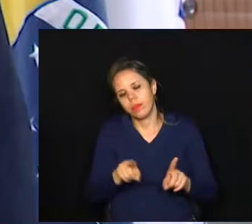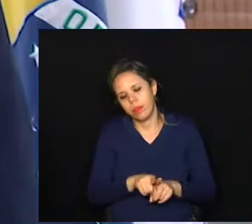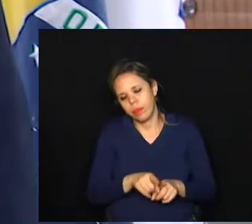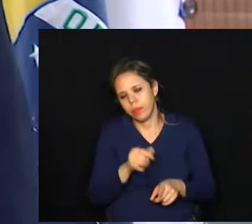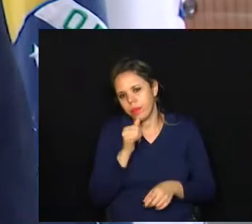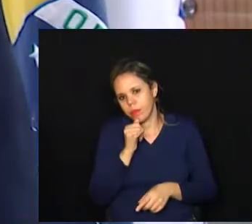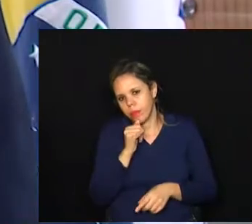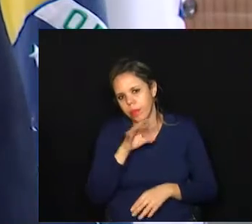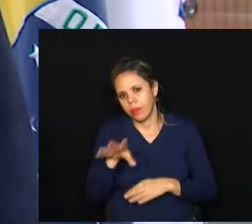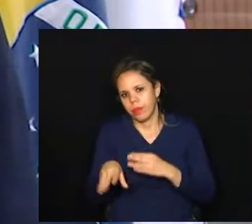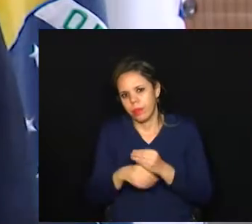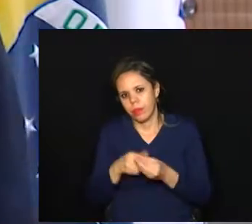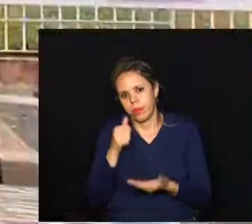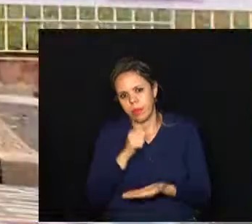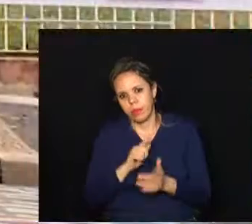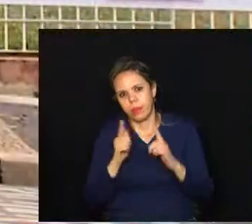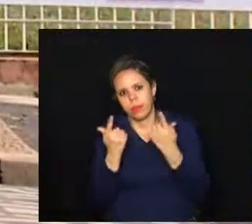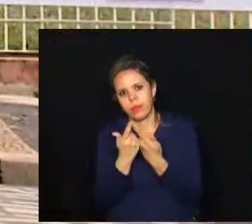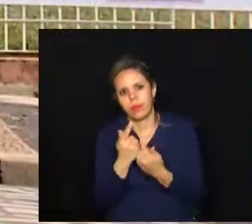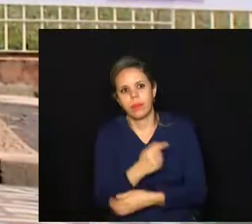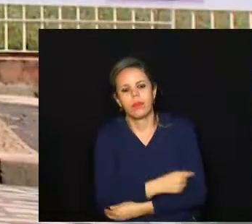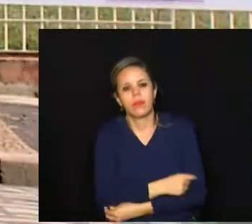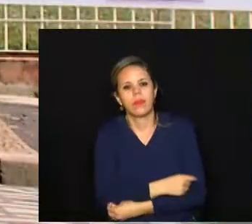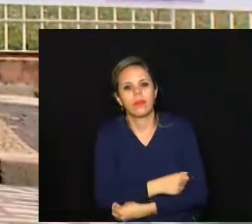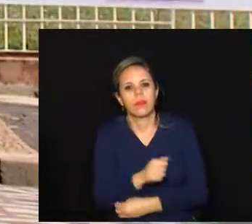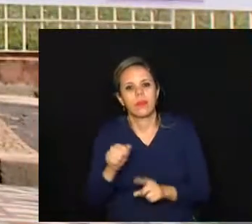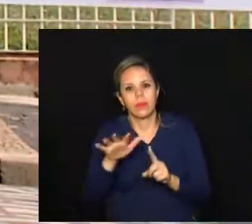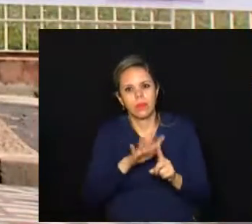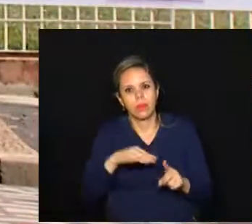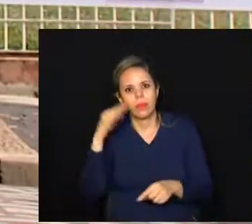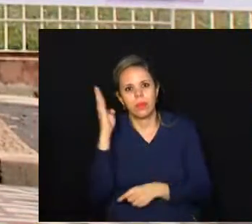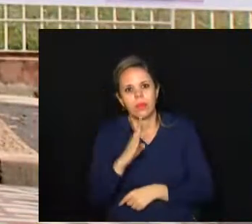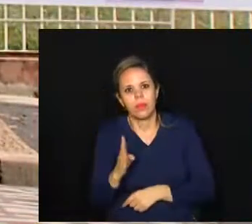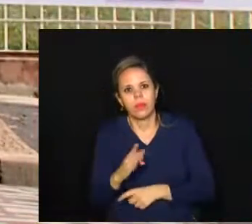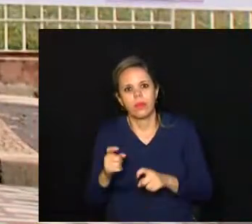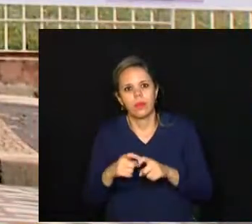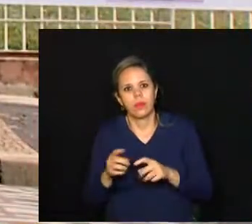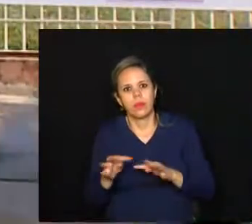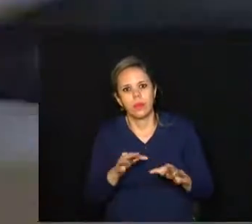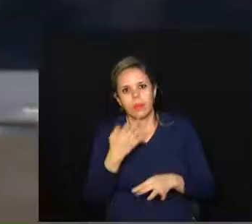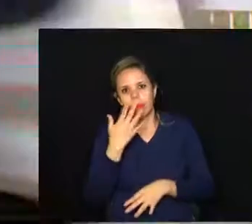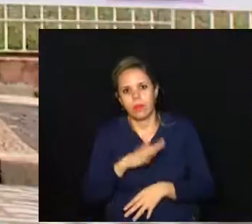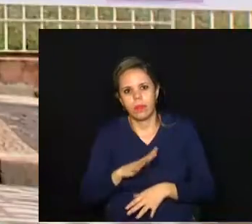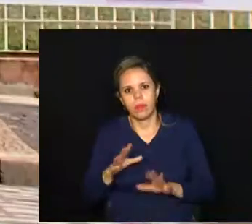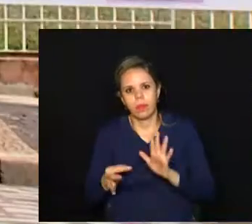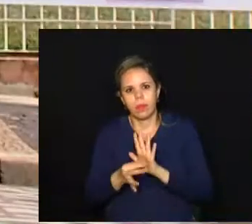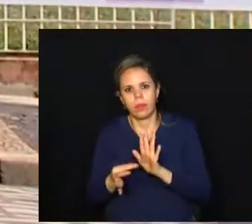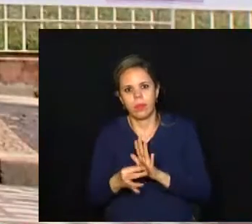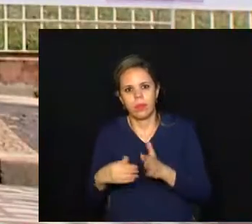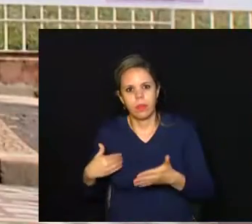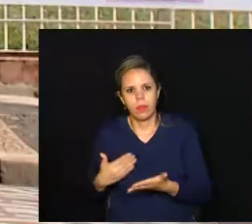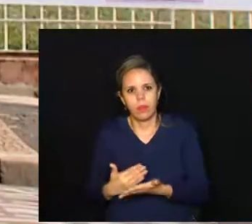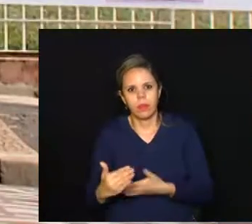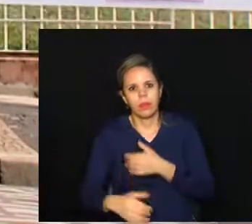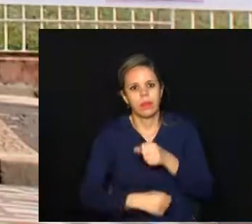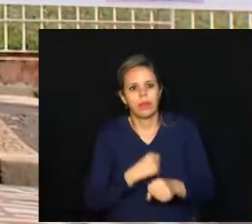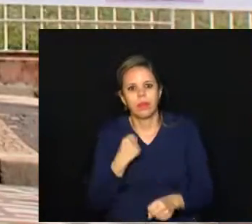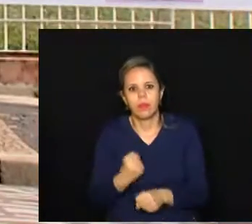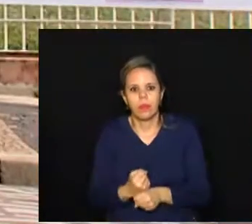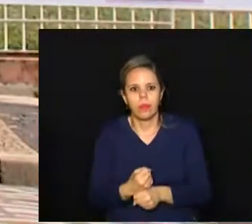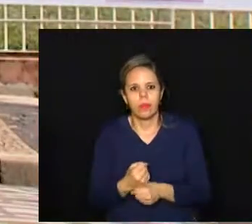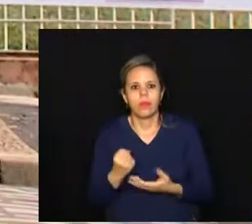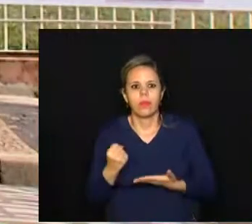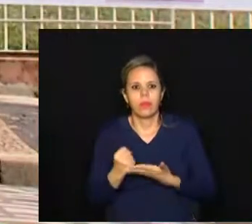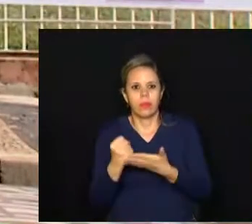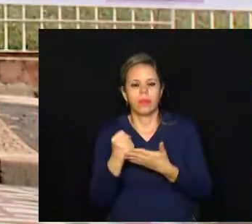de incluí-las nesse grupo. A Sociedade Brasileira de Pediatria tem se posicionado desde o início do ano a favor